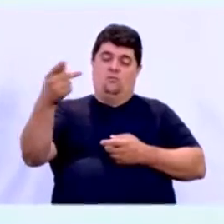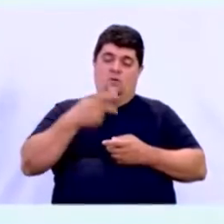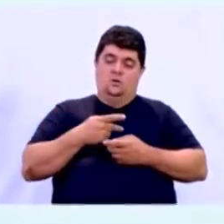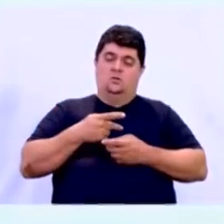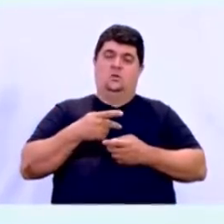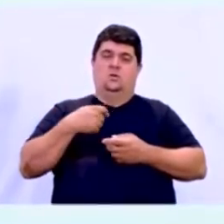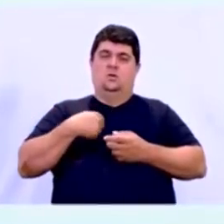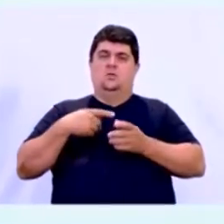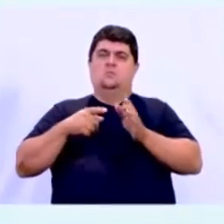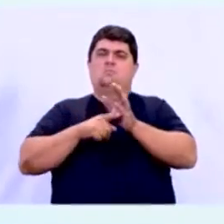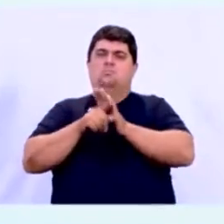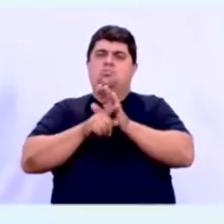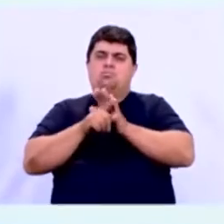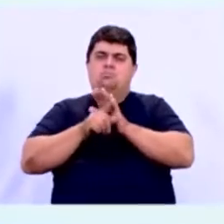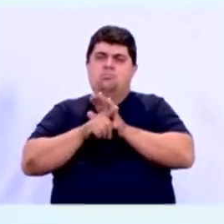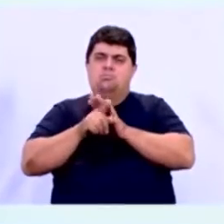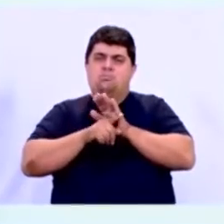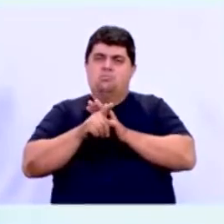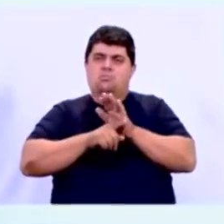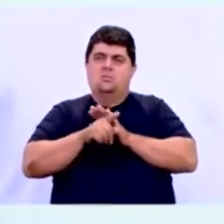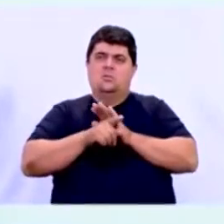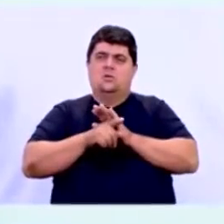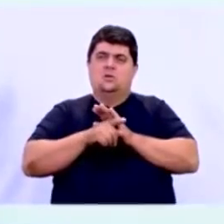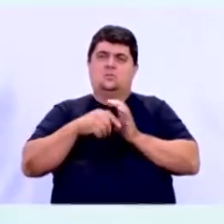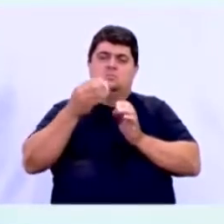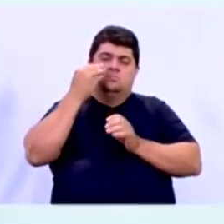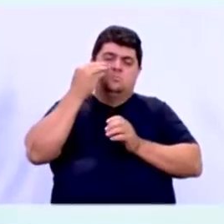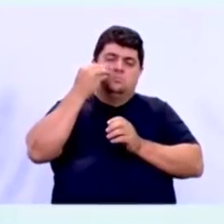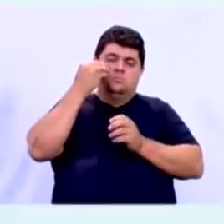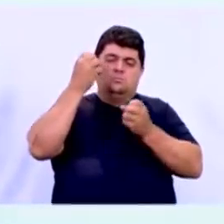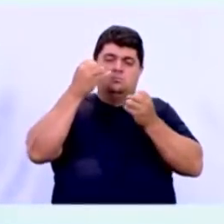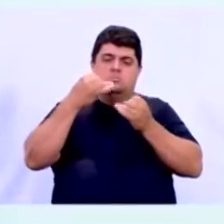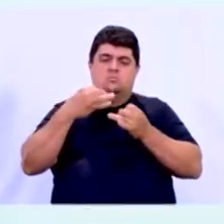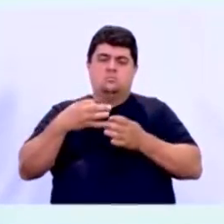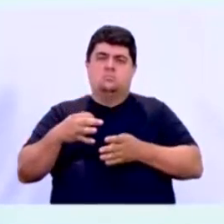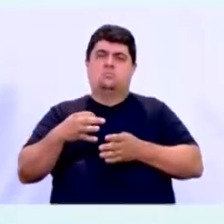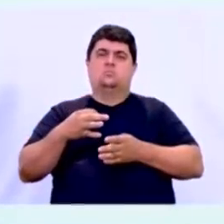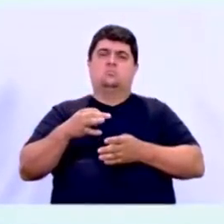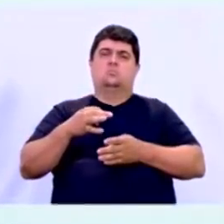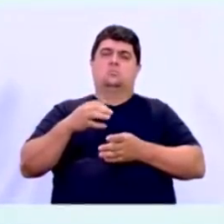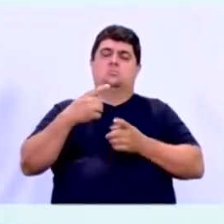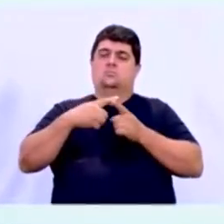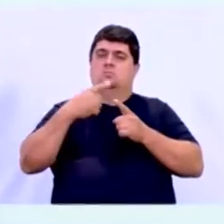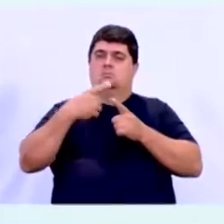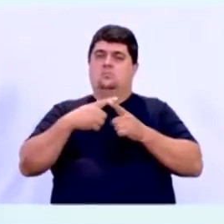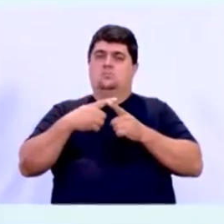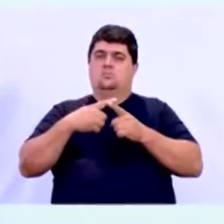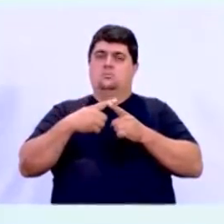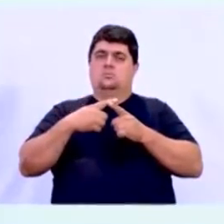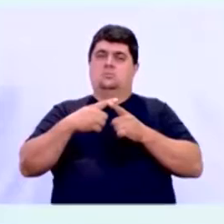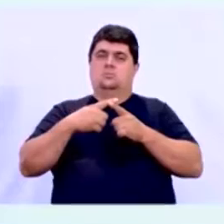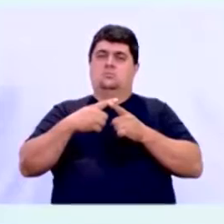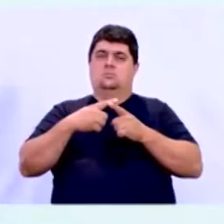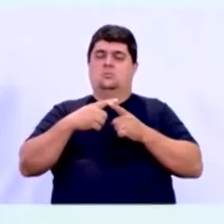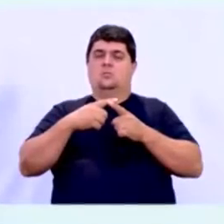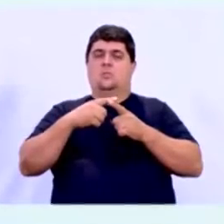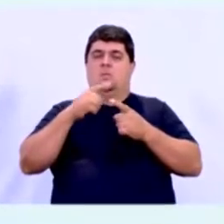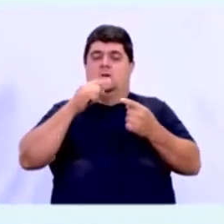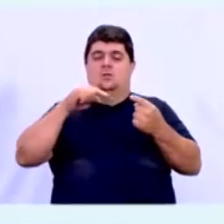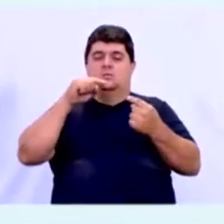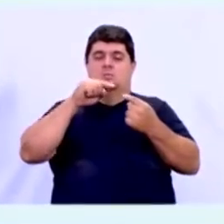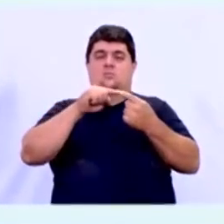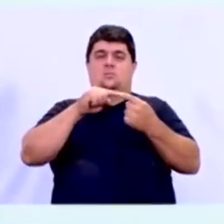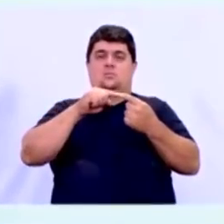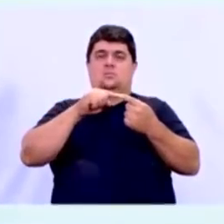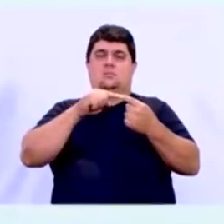buscarem informações do cliente e tentar detalhar um pouco mais esse negócio, porque isso está relacionado diretamente a que tipo